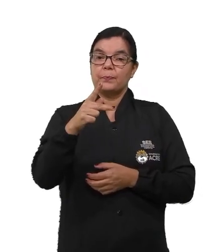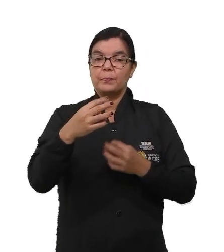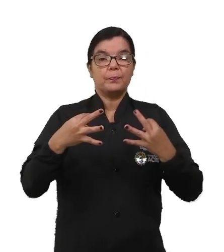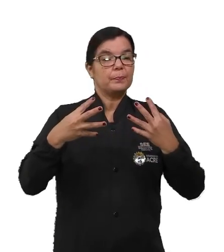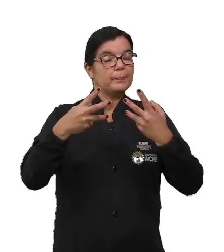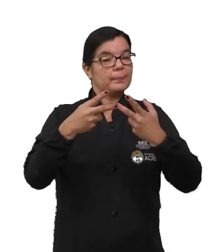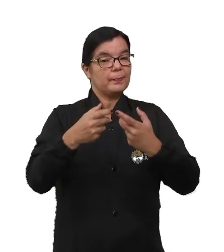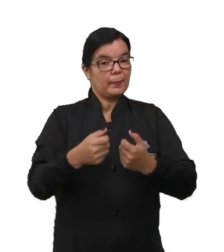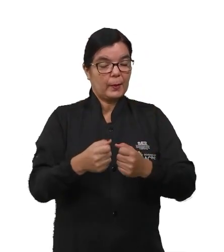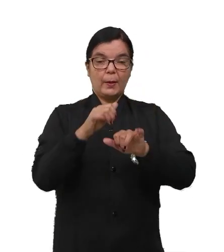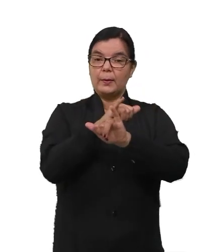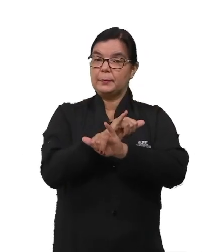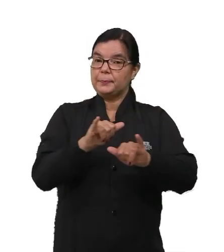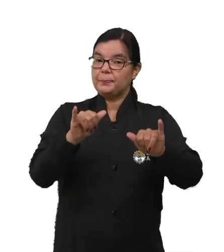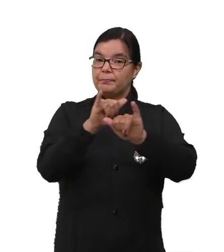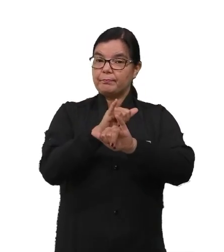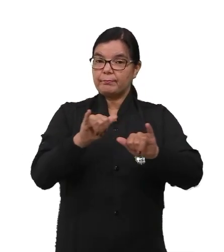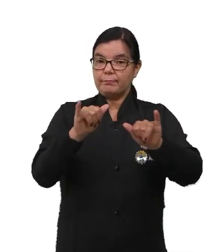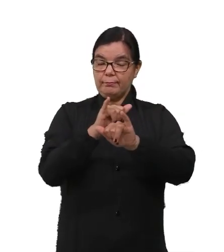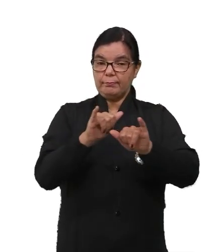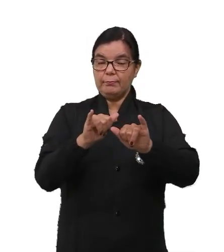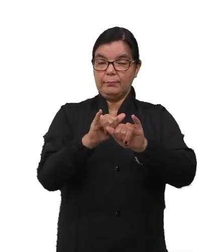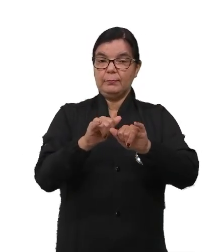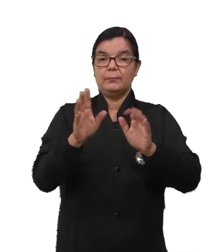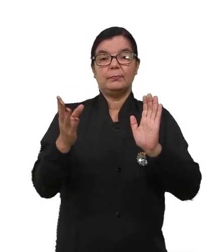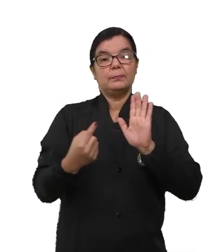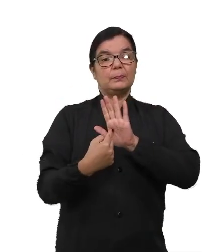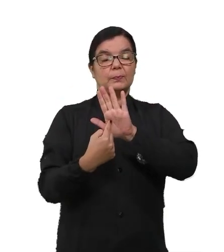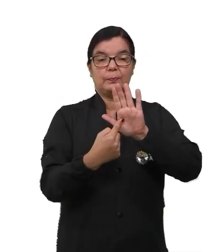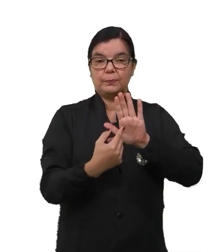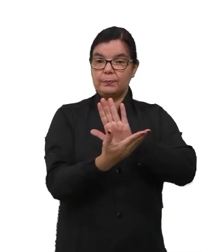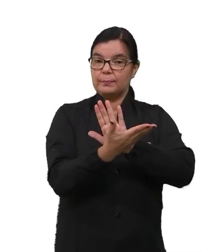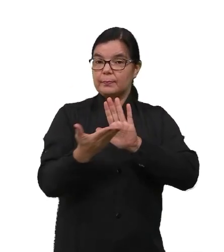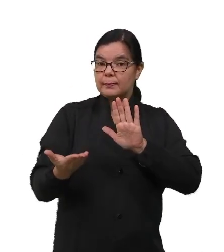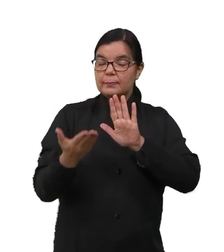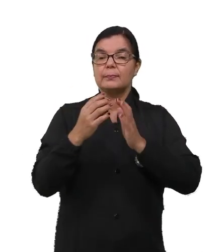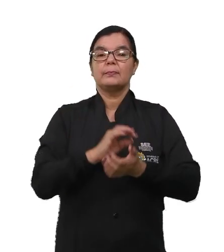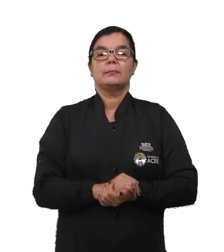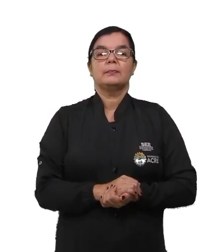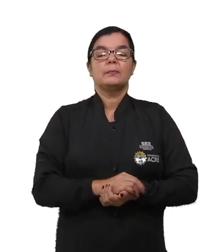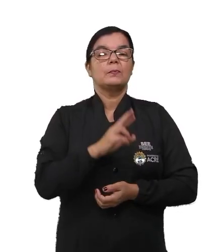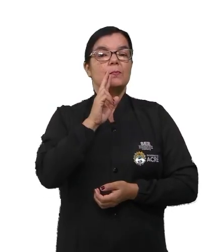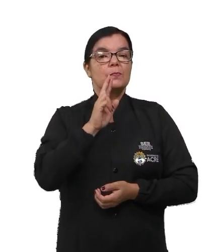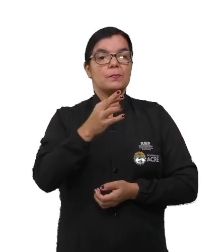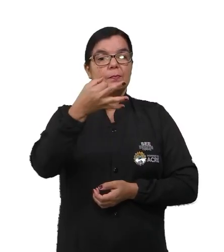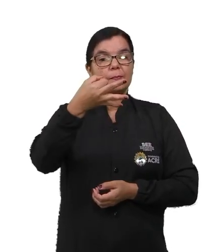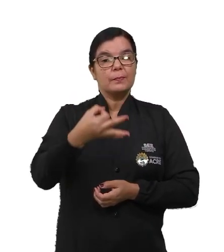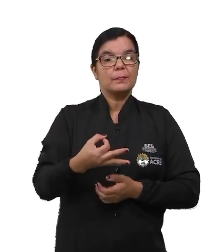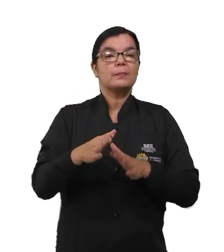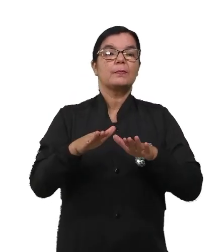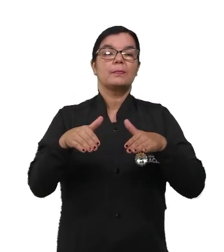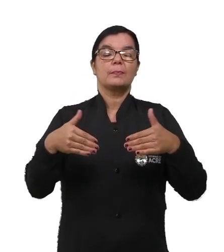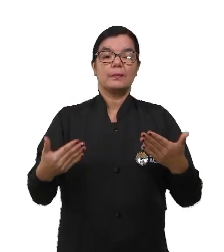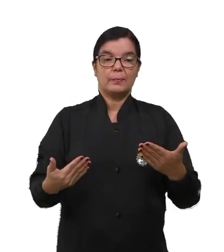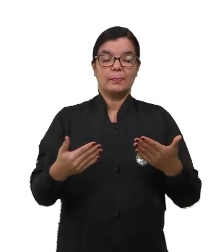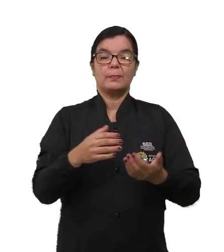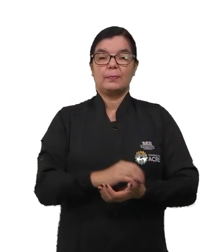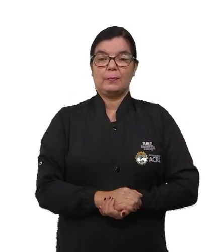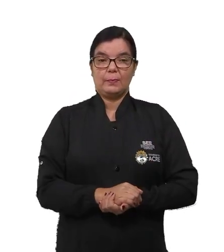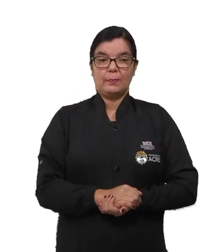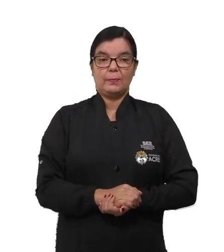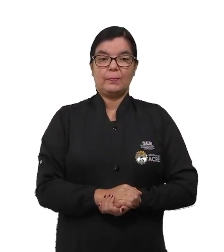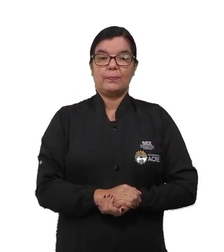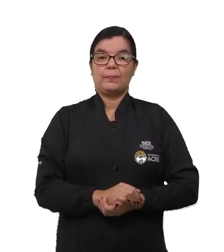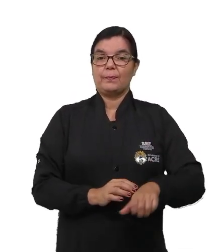de todas as informações que foram postas a todos vocês, a resposta correta está expressa